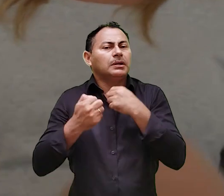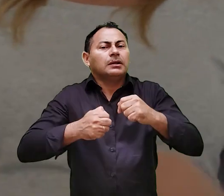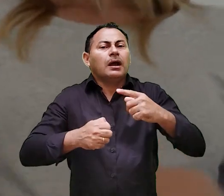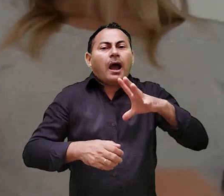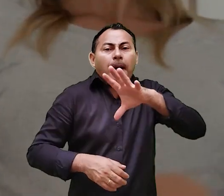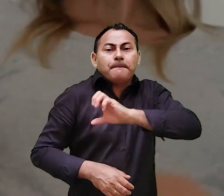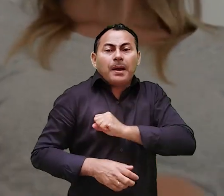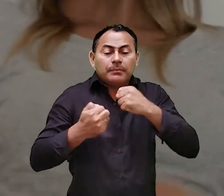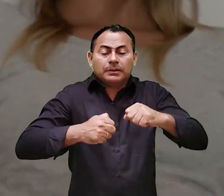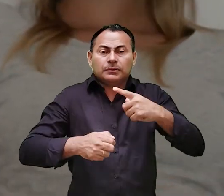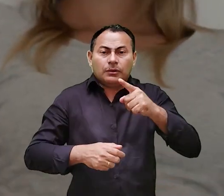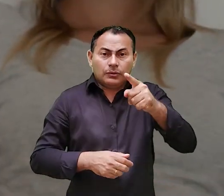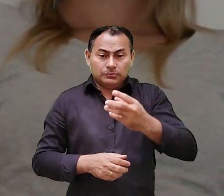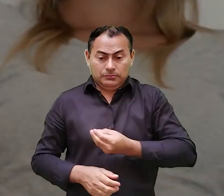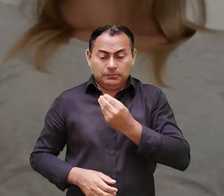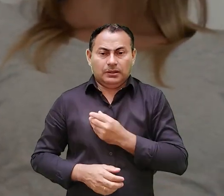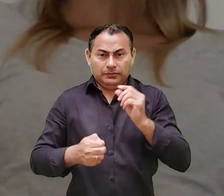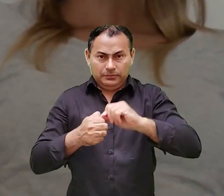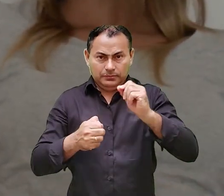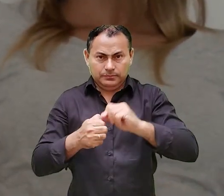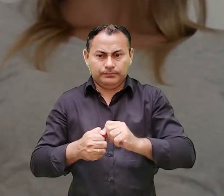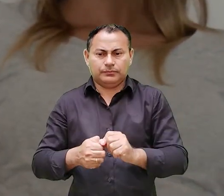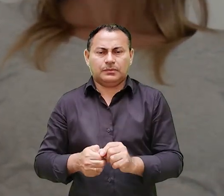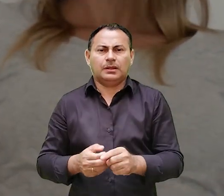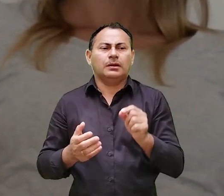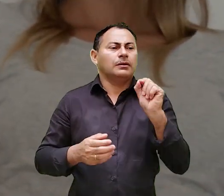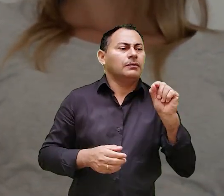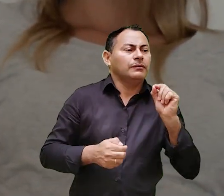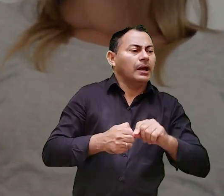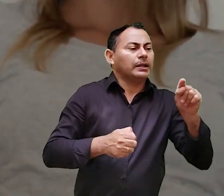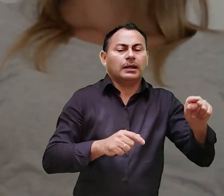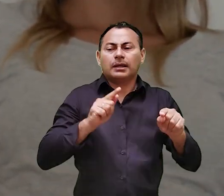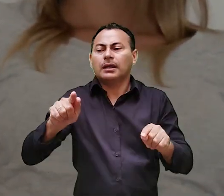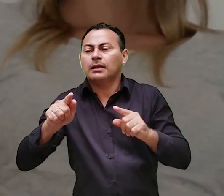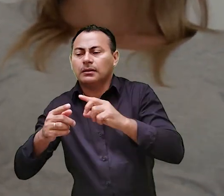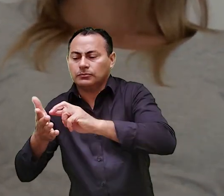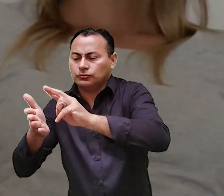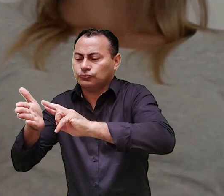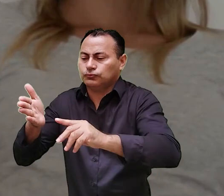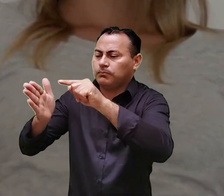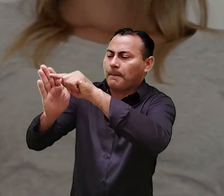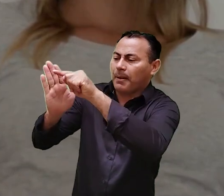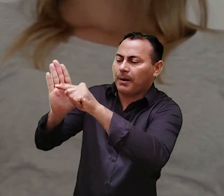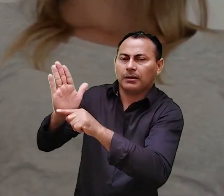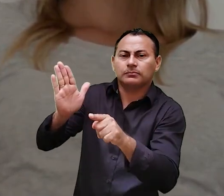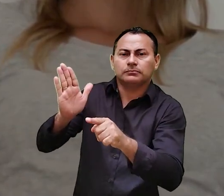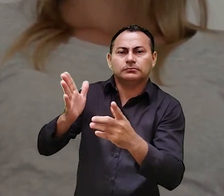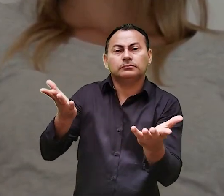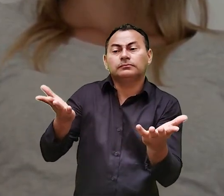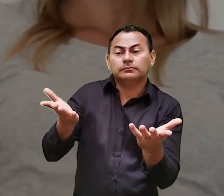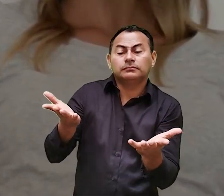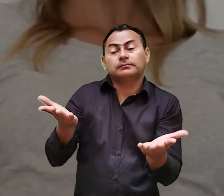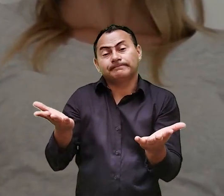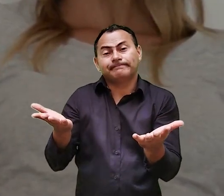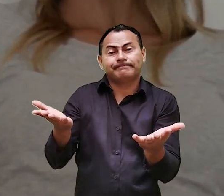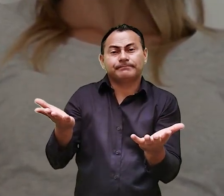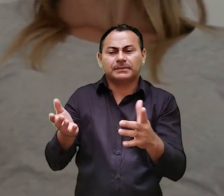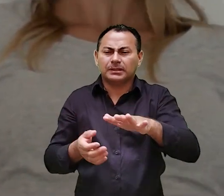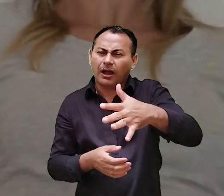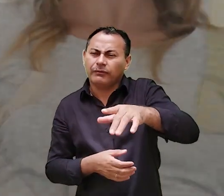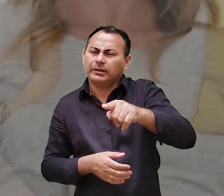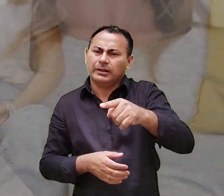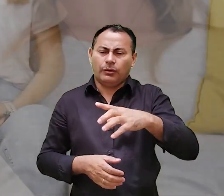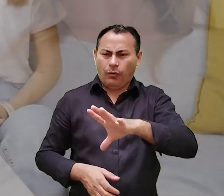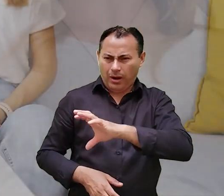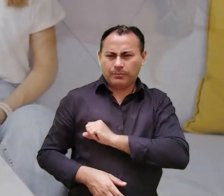motivo para amar. Se você agir assim ou fizer isso e aquilo, e mais essa lista de coisas aqui,